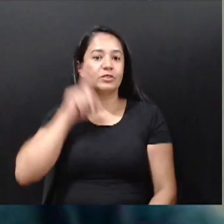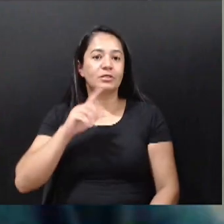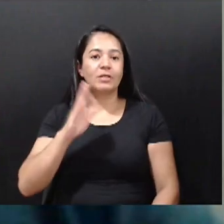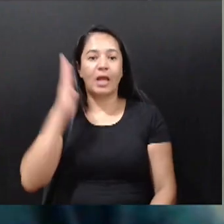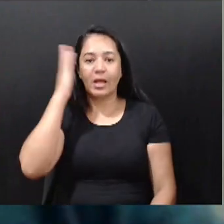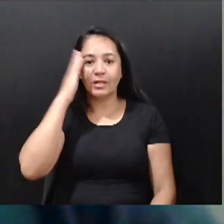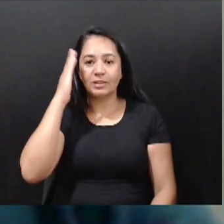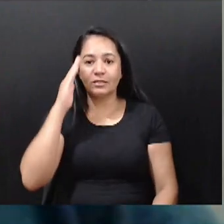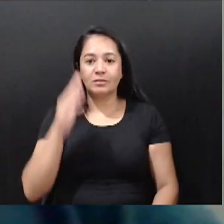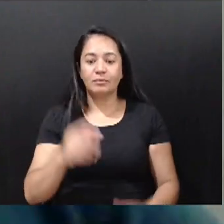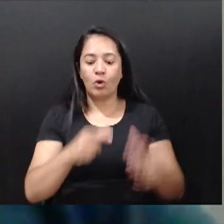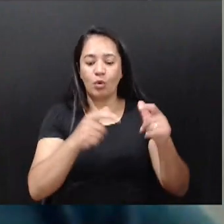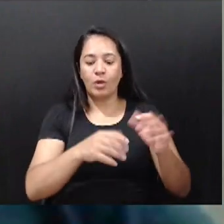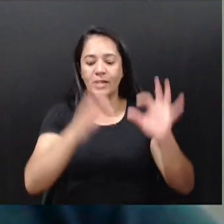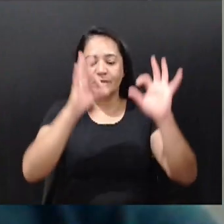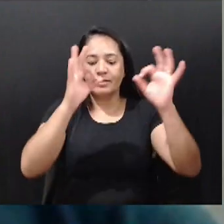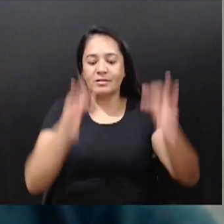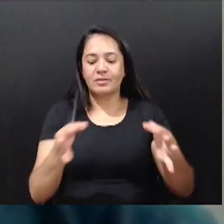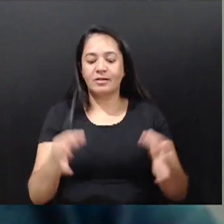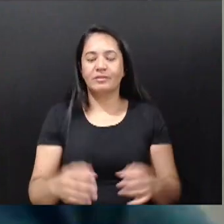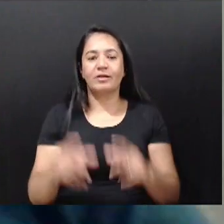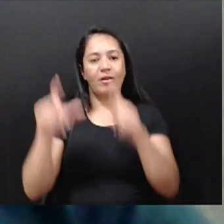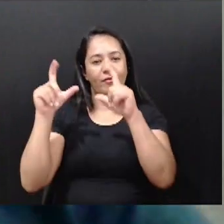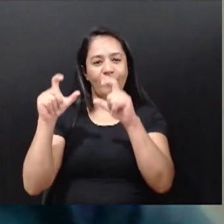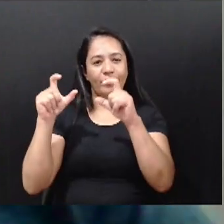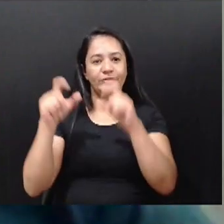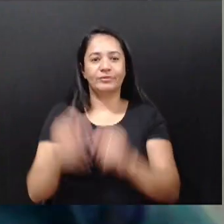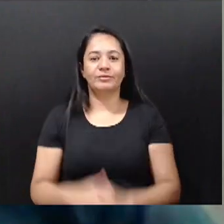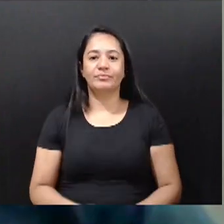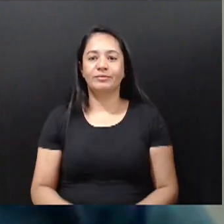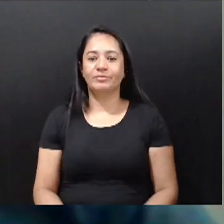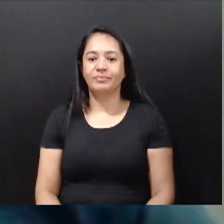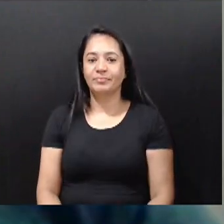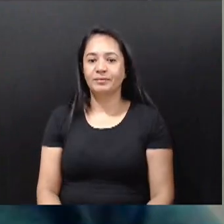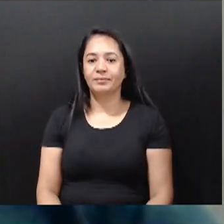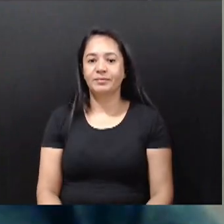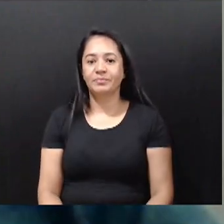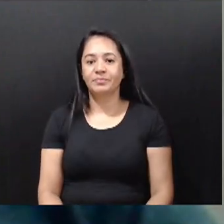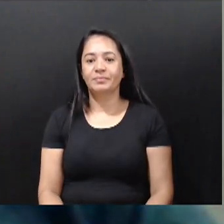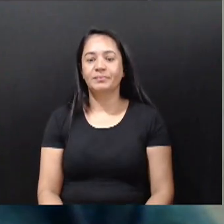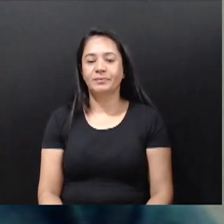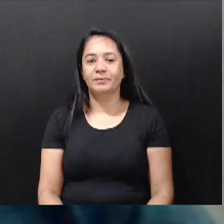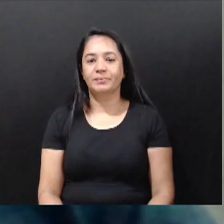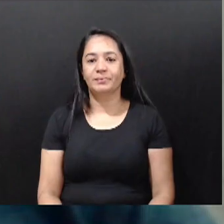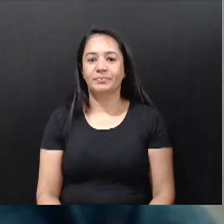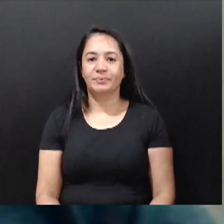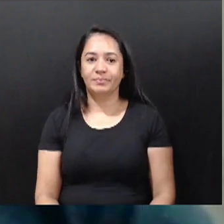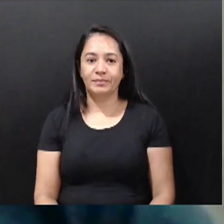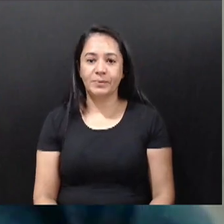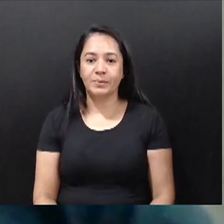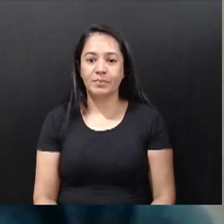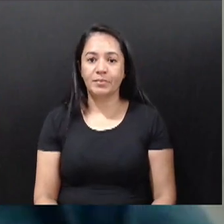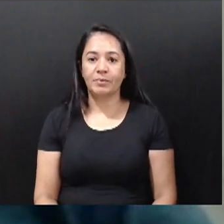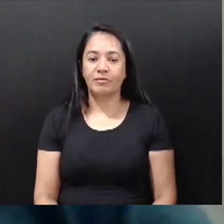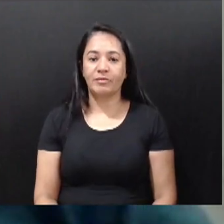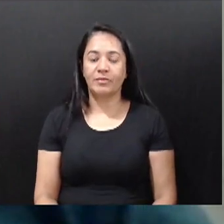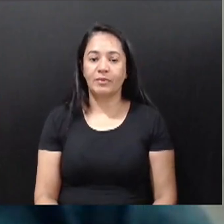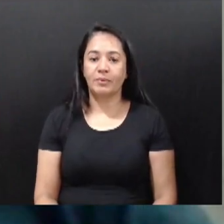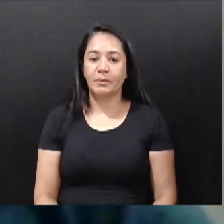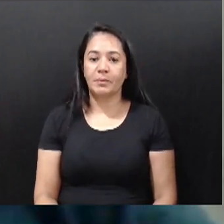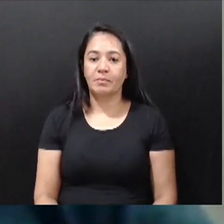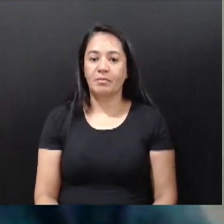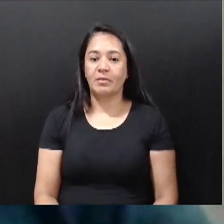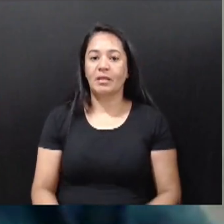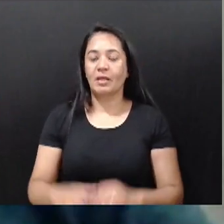aonde aquela foto foi tirada, aonde aquela benfeitoria está sendo feita, tá? Então, essa feira que nós participamos